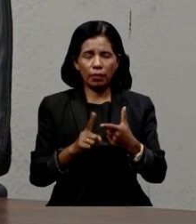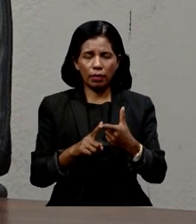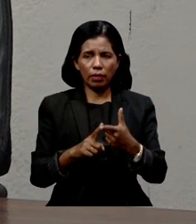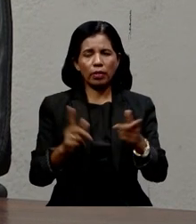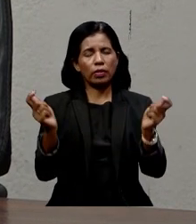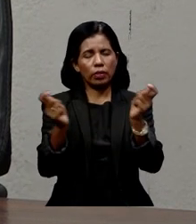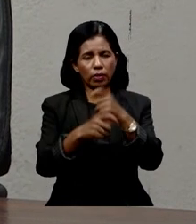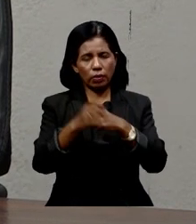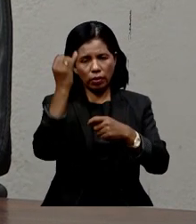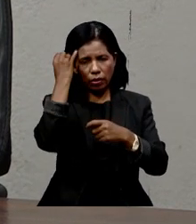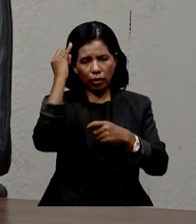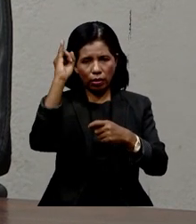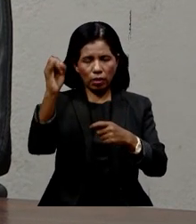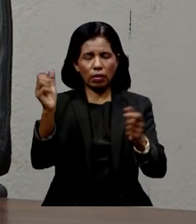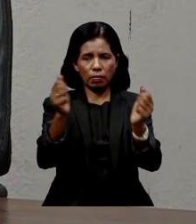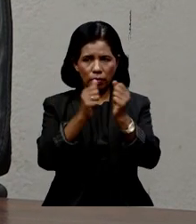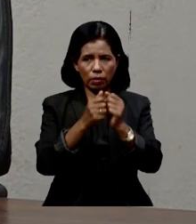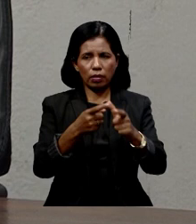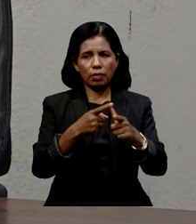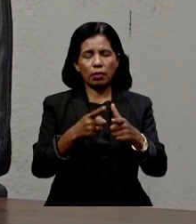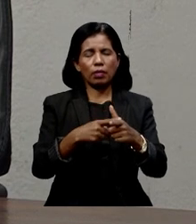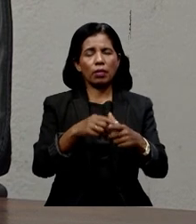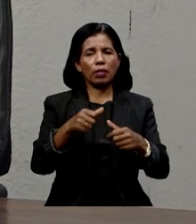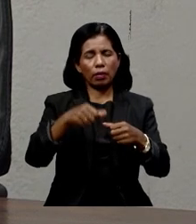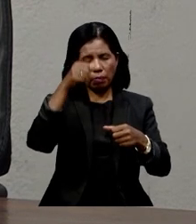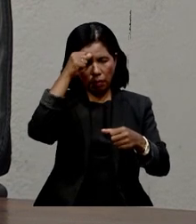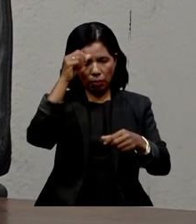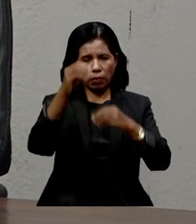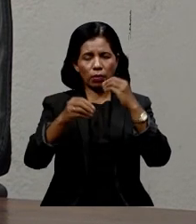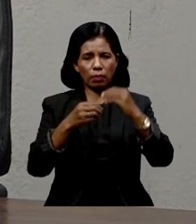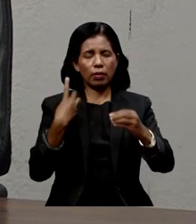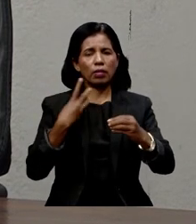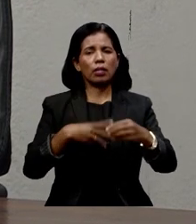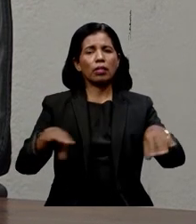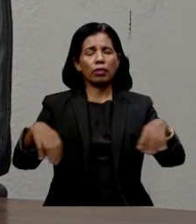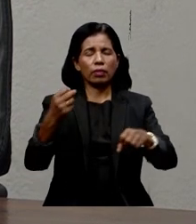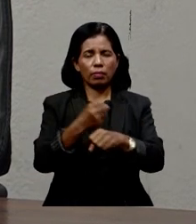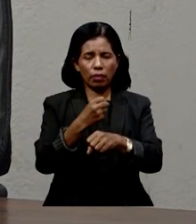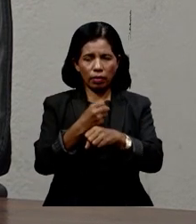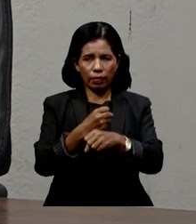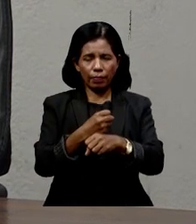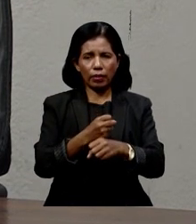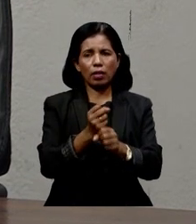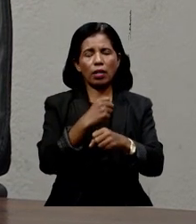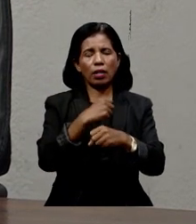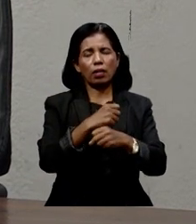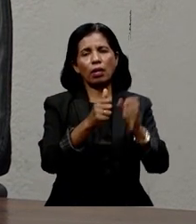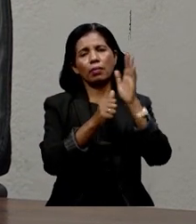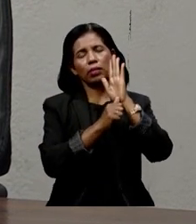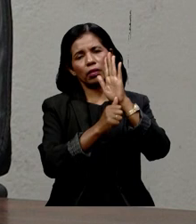troca de ideias, memórias, quando vai ter luta nia, e não é mais se halo apresentação para